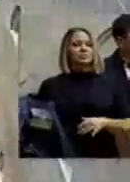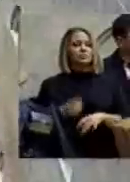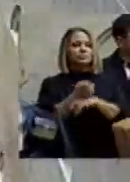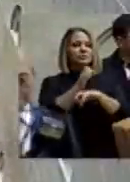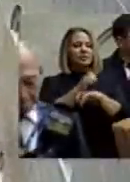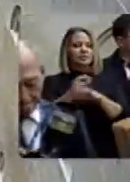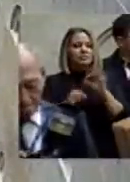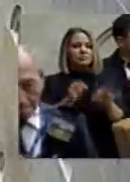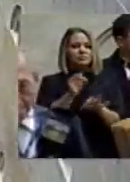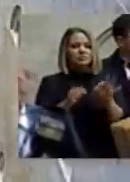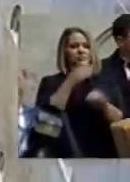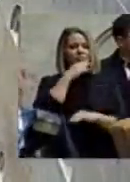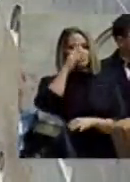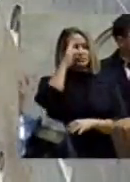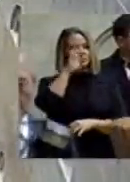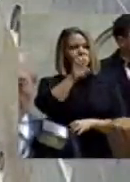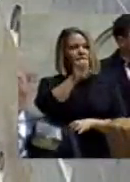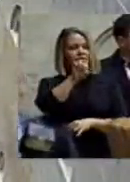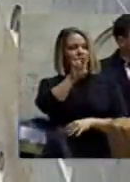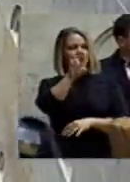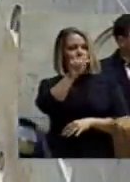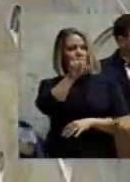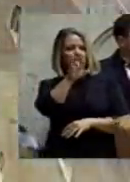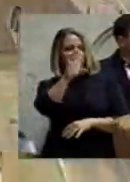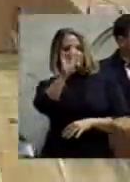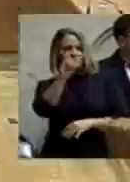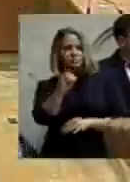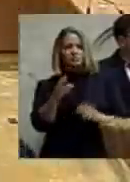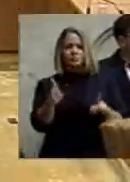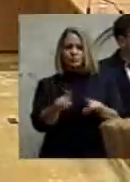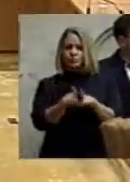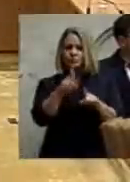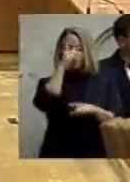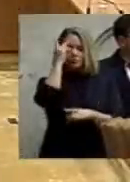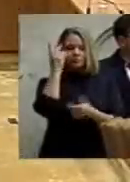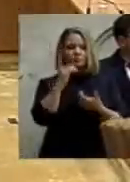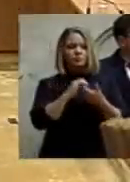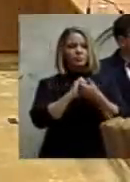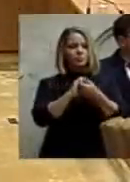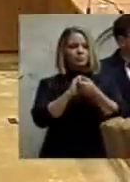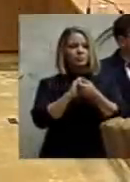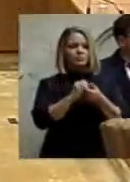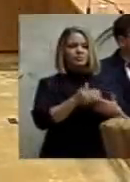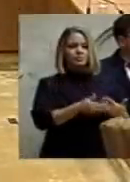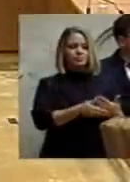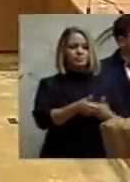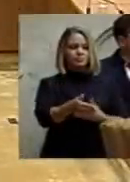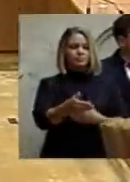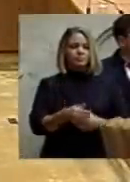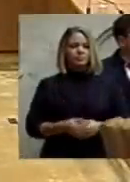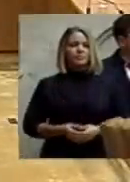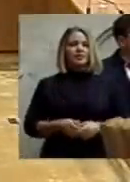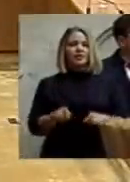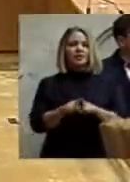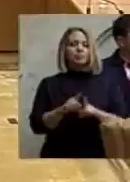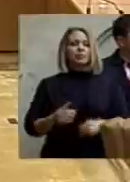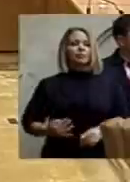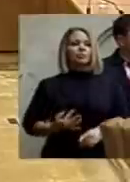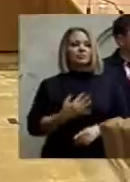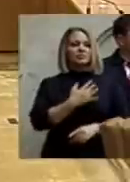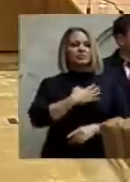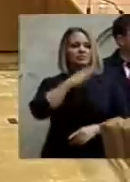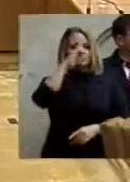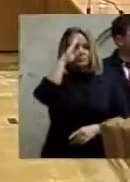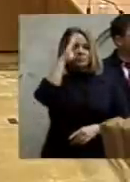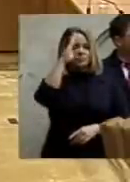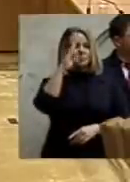José Eduardo Cardoso, na pessoa de quem são cumprimentados todos os ministros de Estado presentes. Comandante da Marinha do